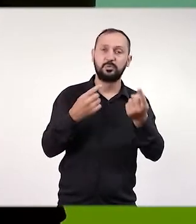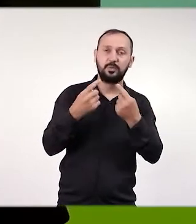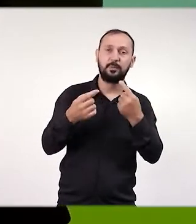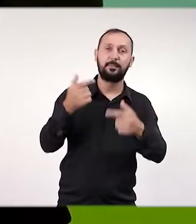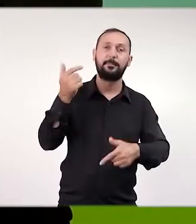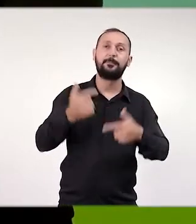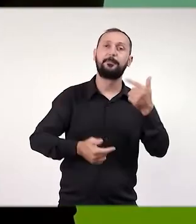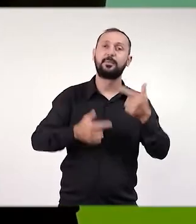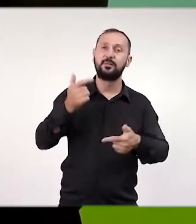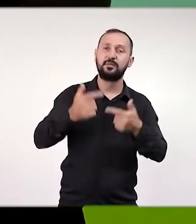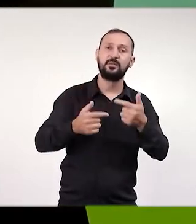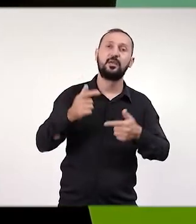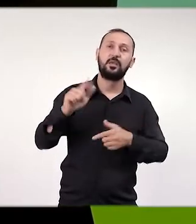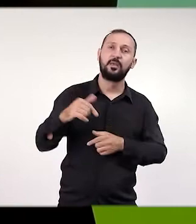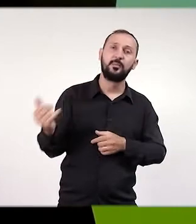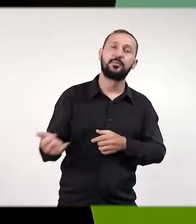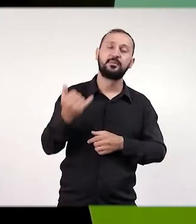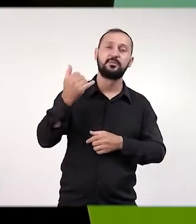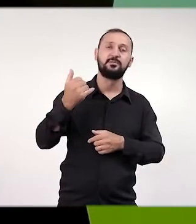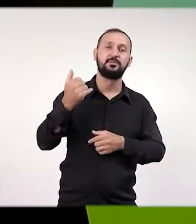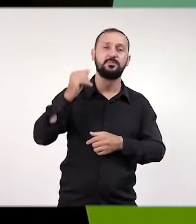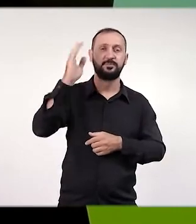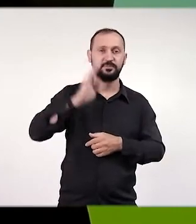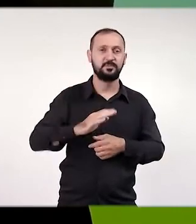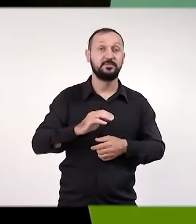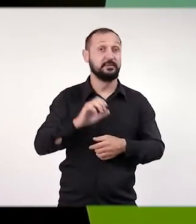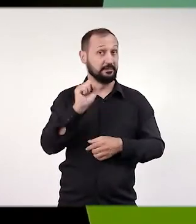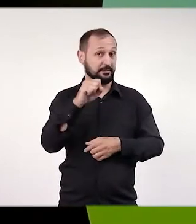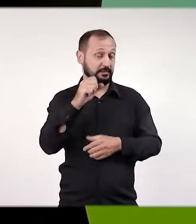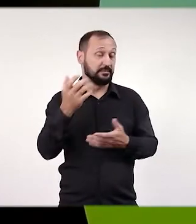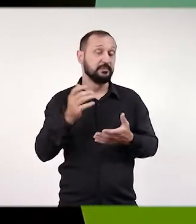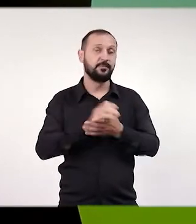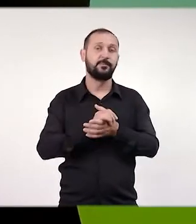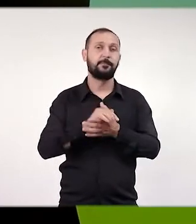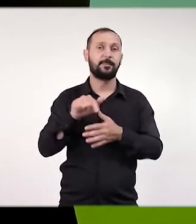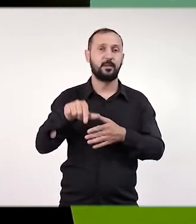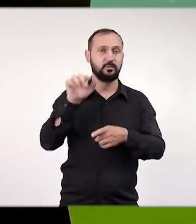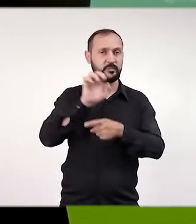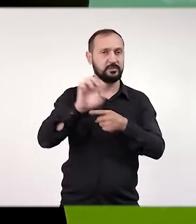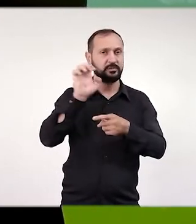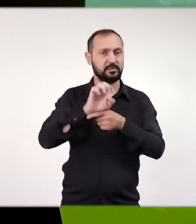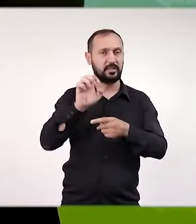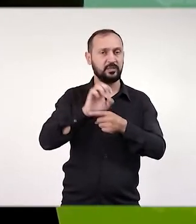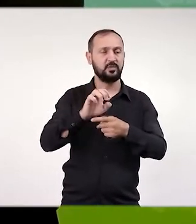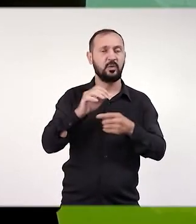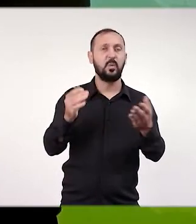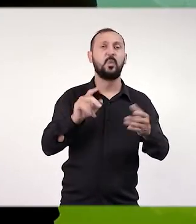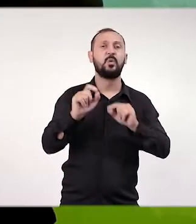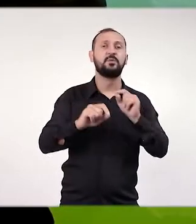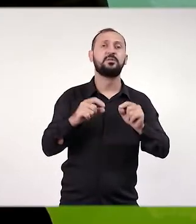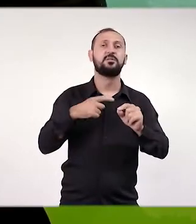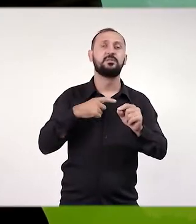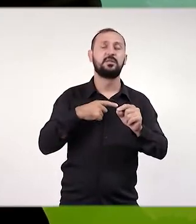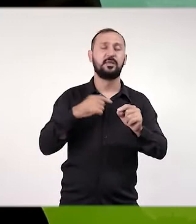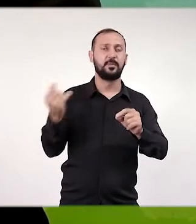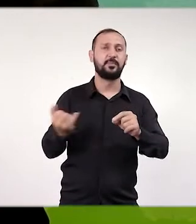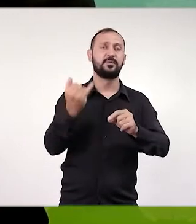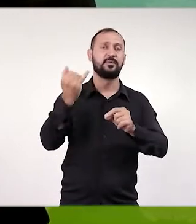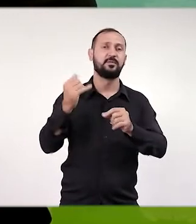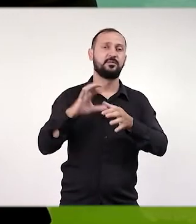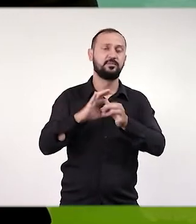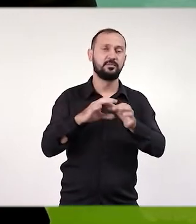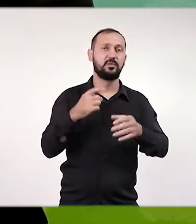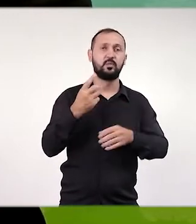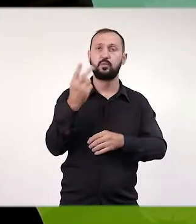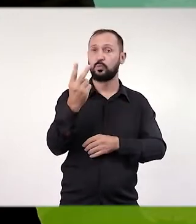nessas discussões políticas importantes também para o Brasil? Com certeza, eu acho que o nosso estado hoje encampa muito no